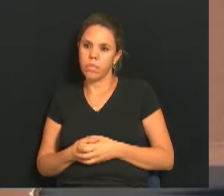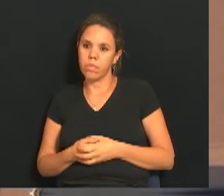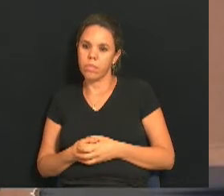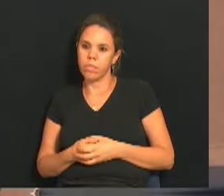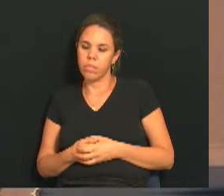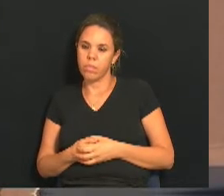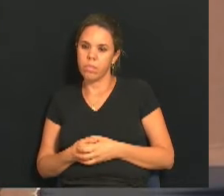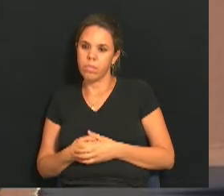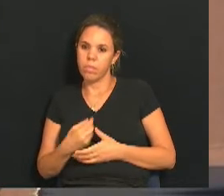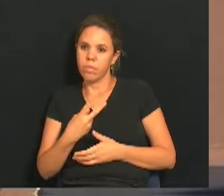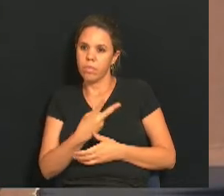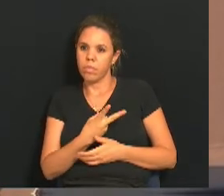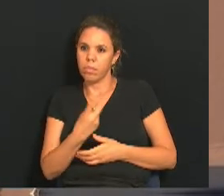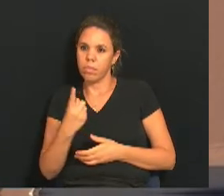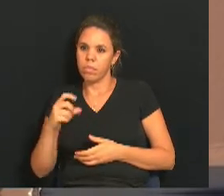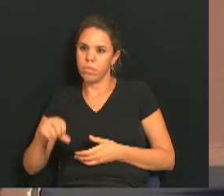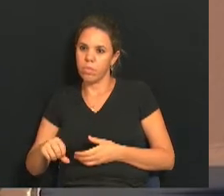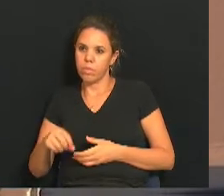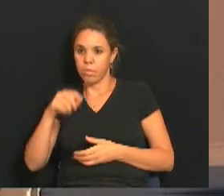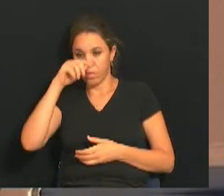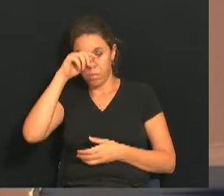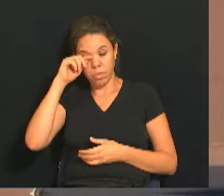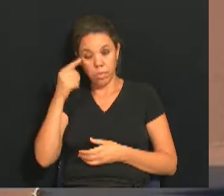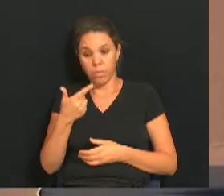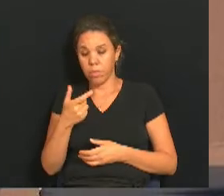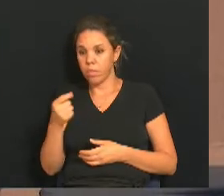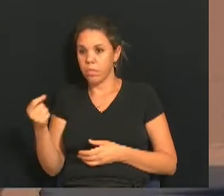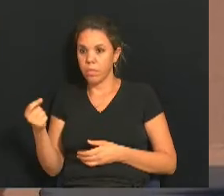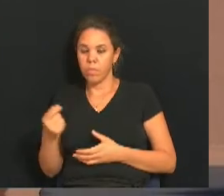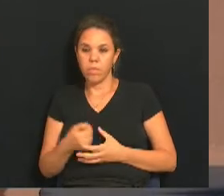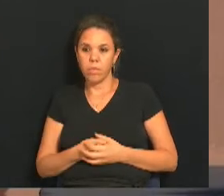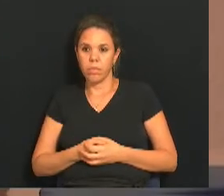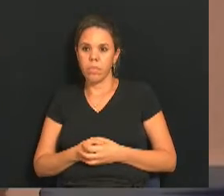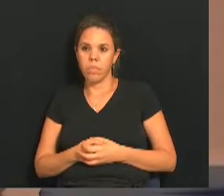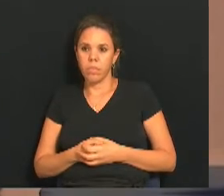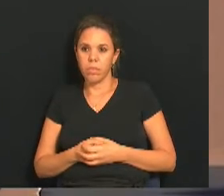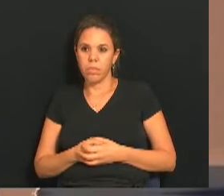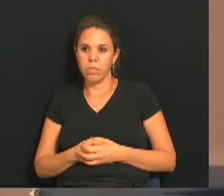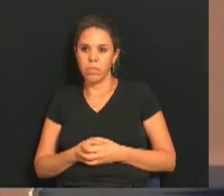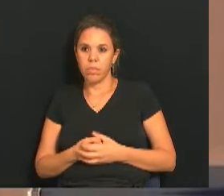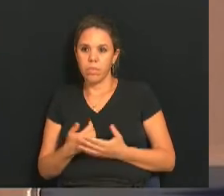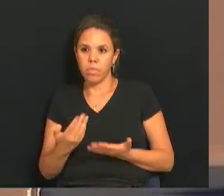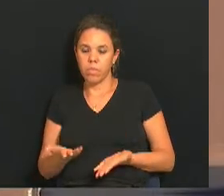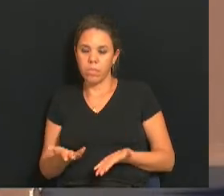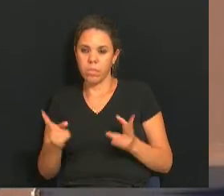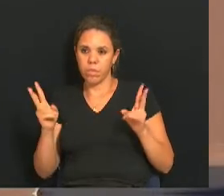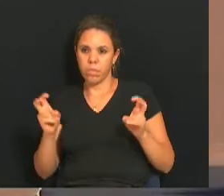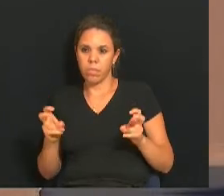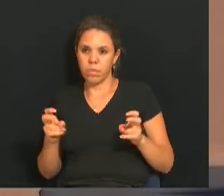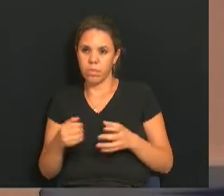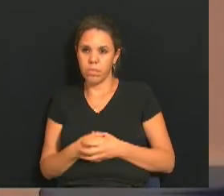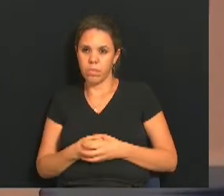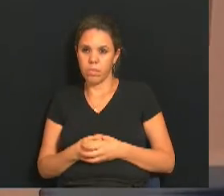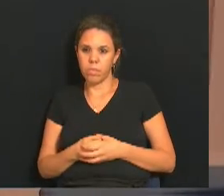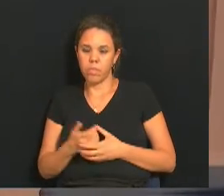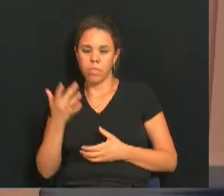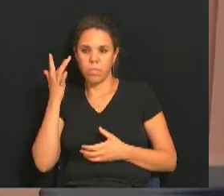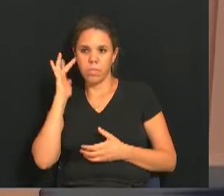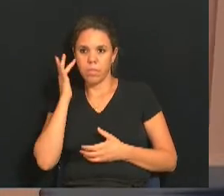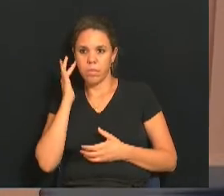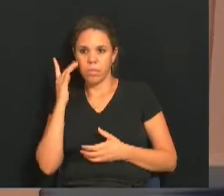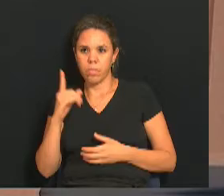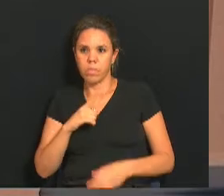de 2019 para 2020. Então, assim, essa tem sido a tônica. O que eu acho? Eu acho que nós temos